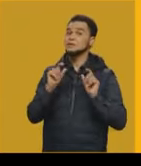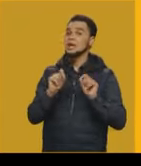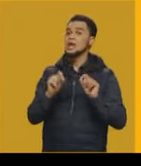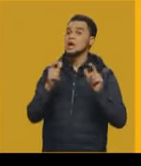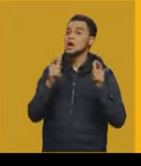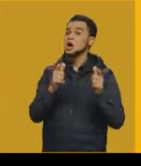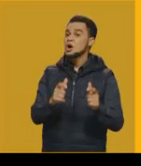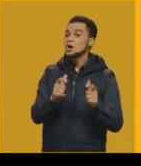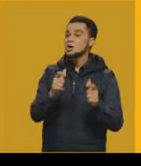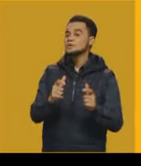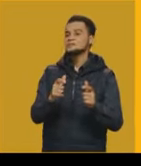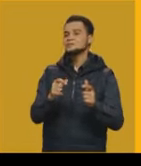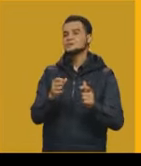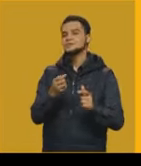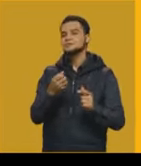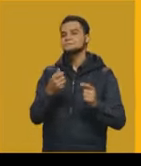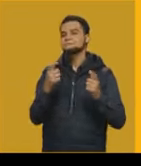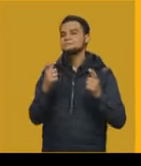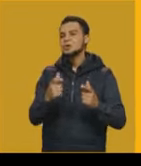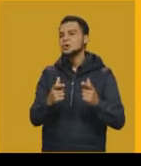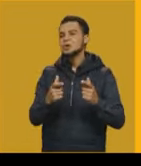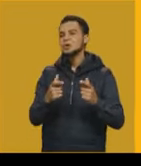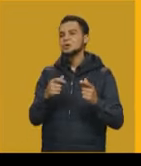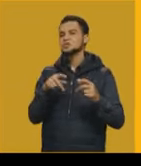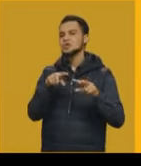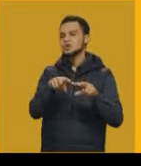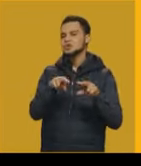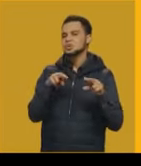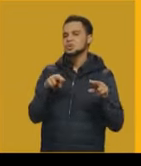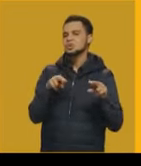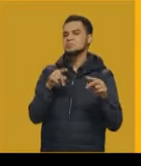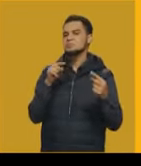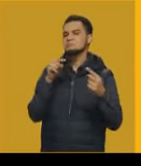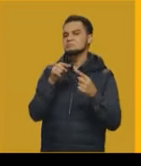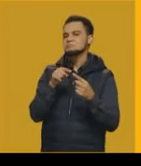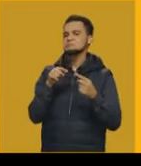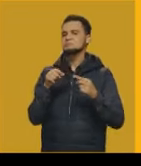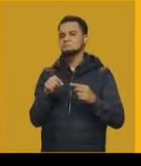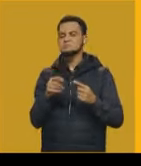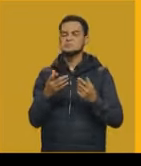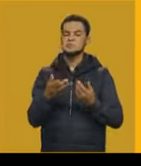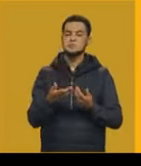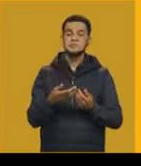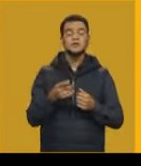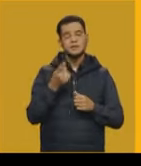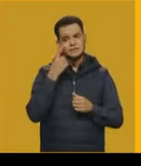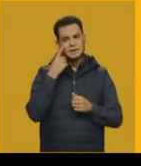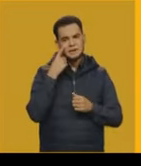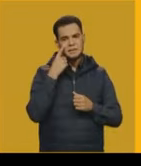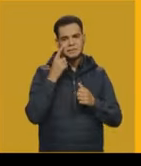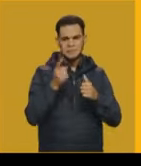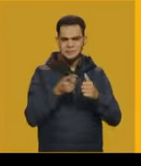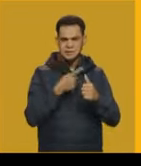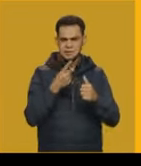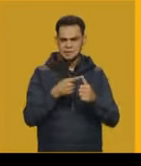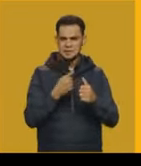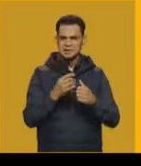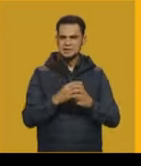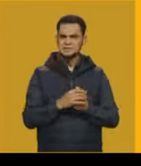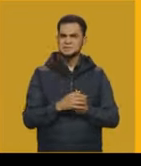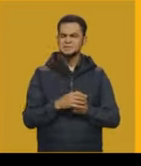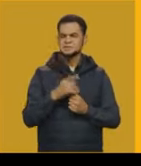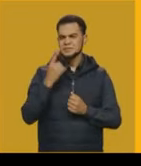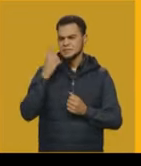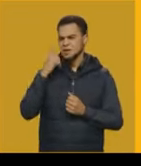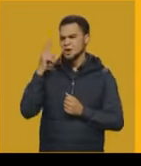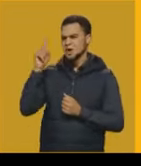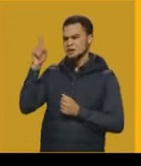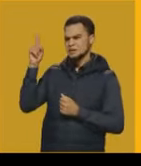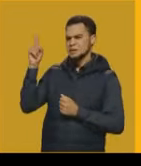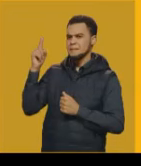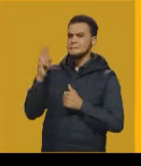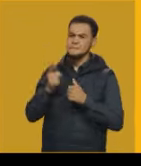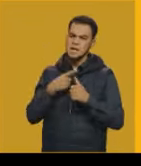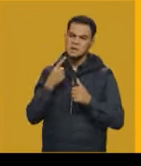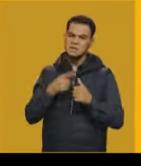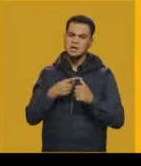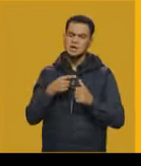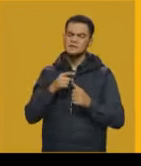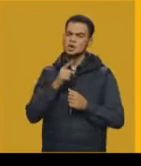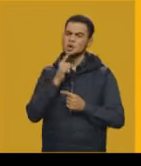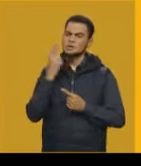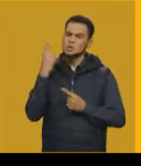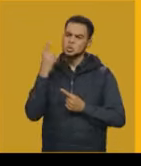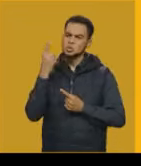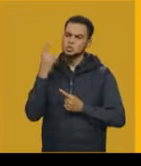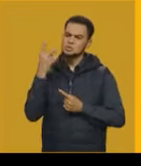dupla em cada molécula. Então, vamos lá, na primeira. Então, eu faço a primeira numeração, que é a contagem normal, da esquerda